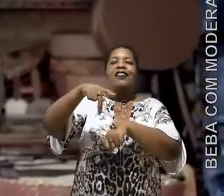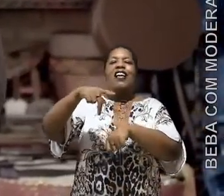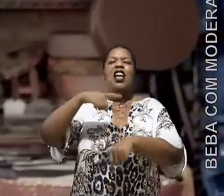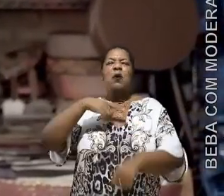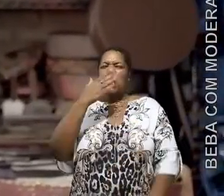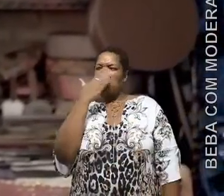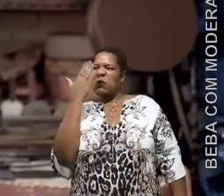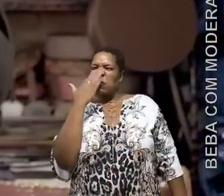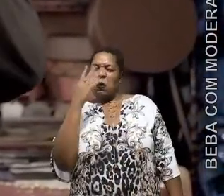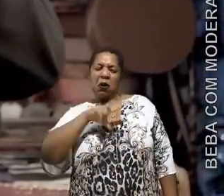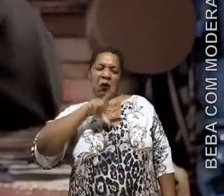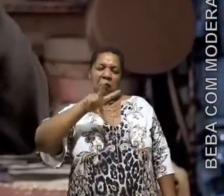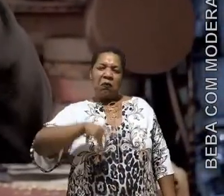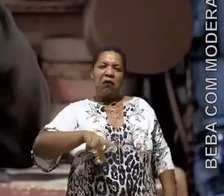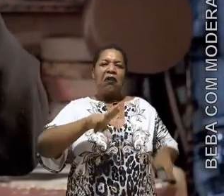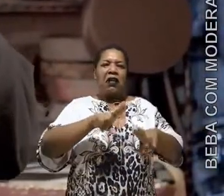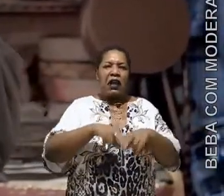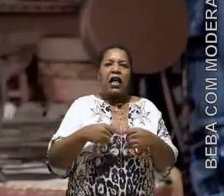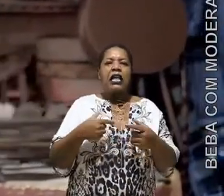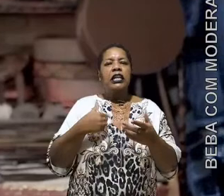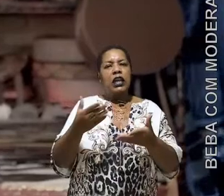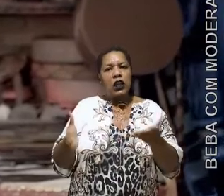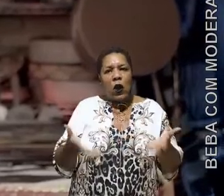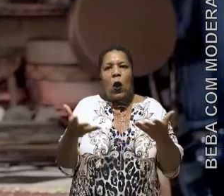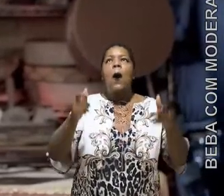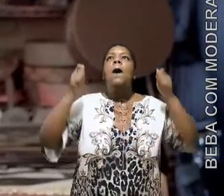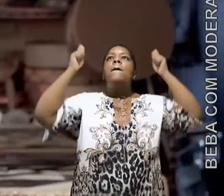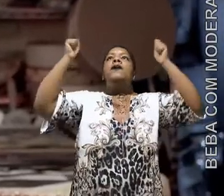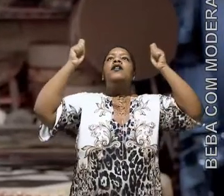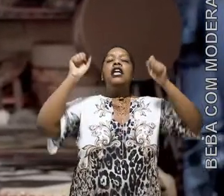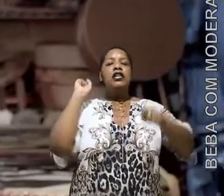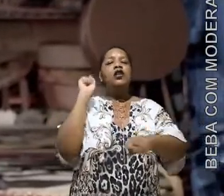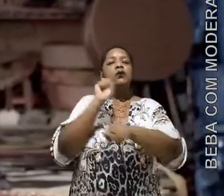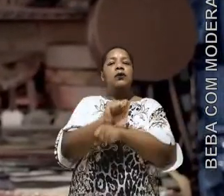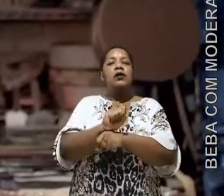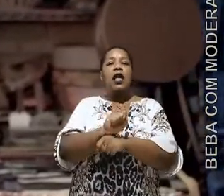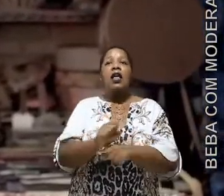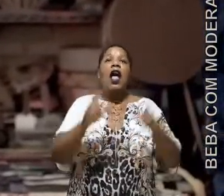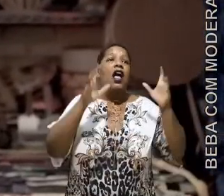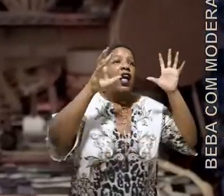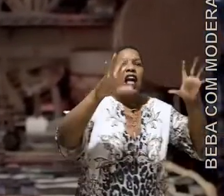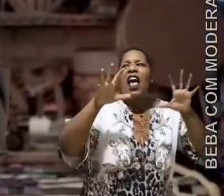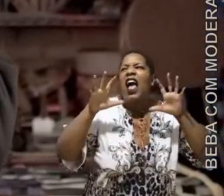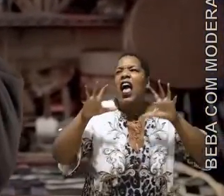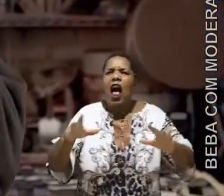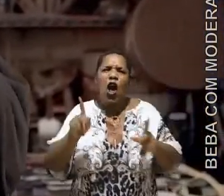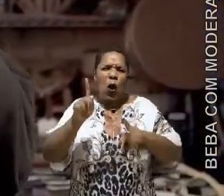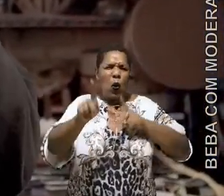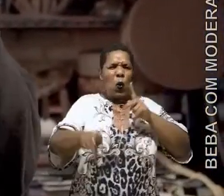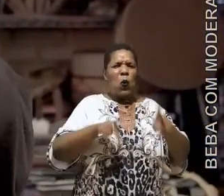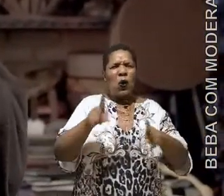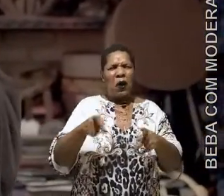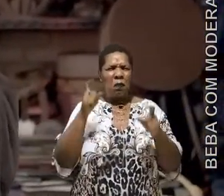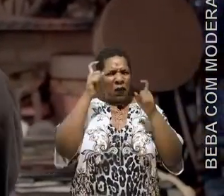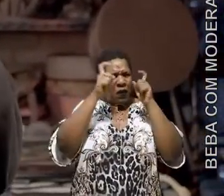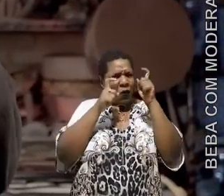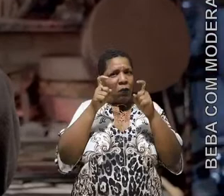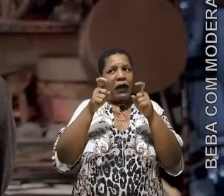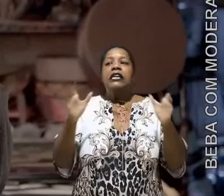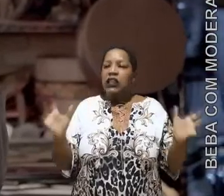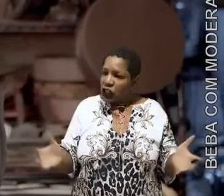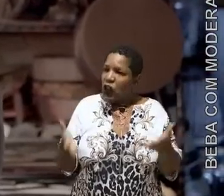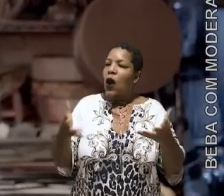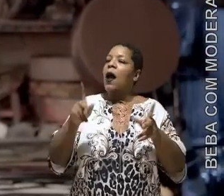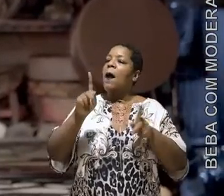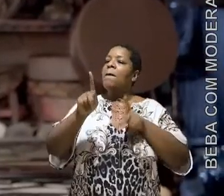Pátria pela segunda pelos portugueses prevenidos posição social poderá provocar protestos paralisações e que os pressão